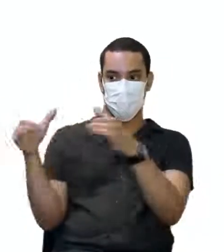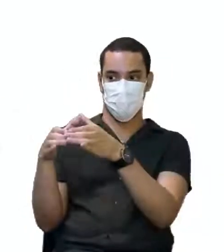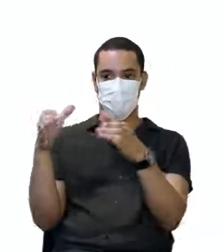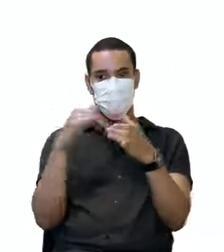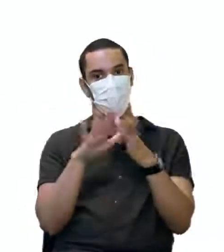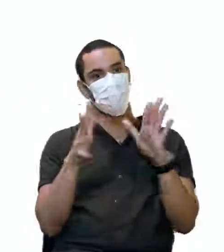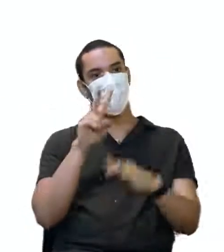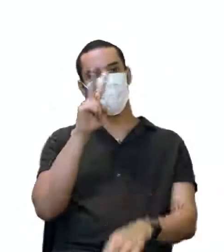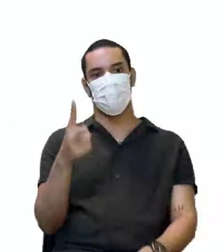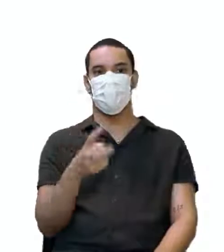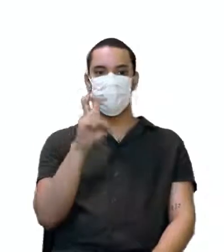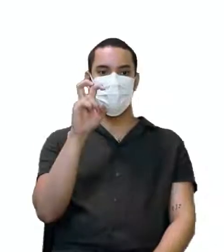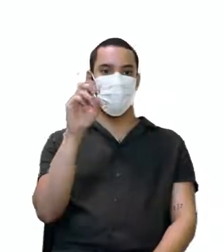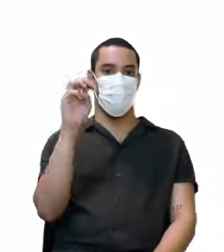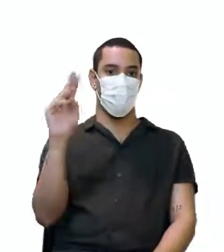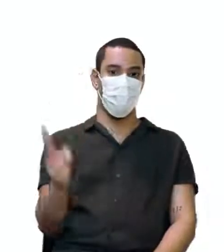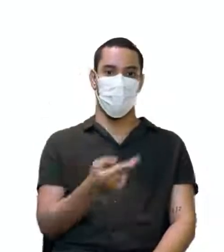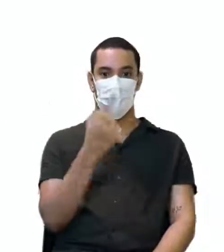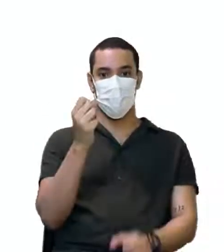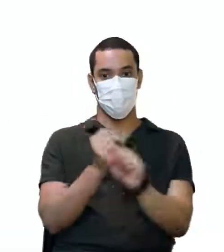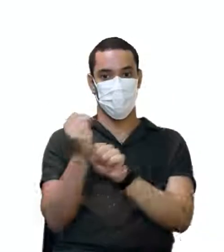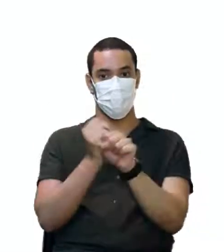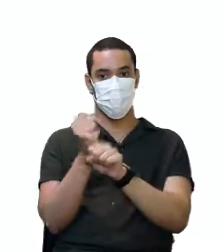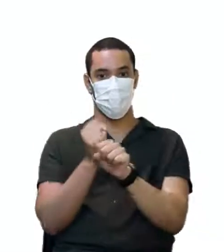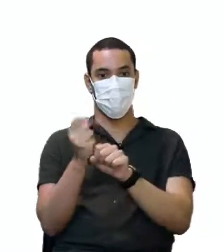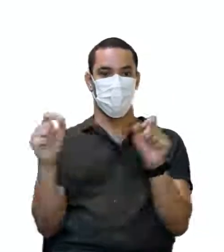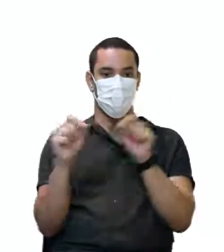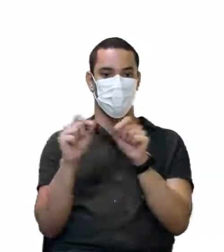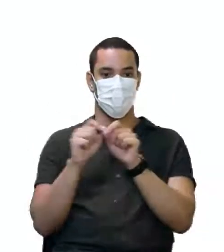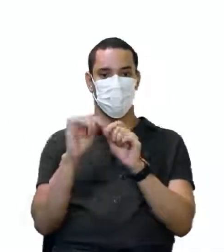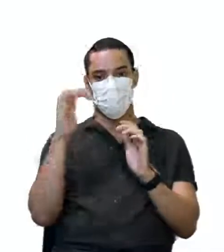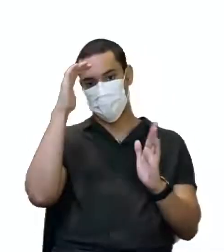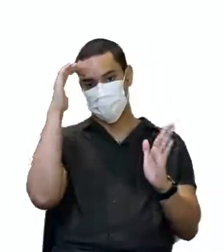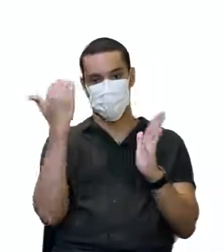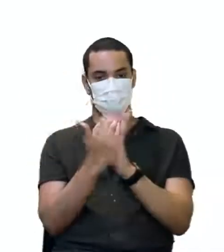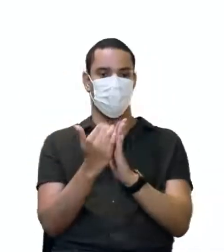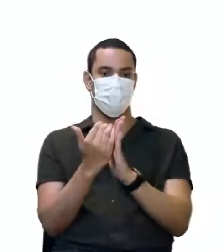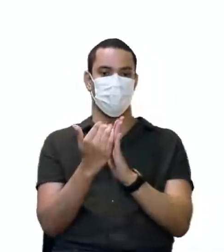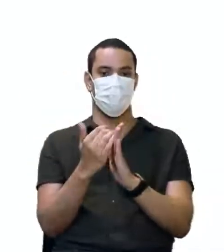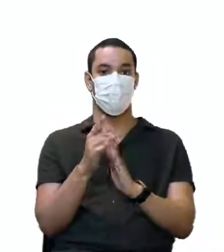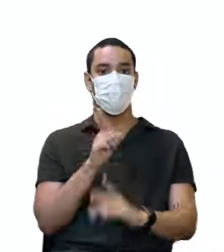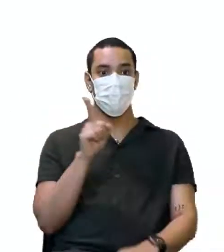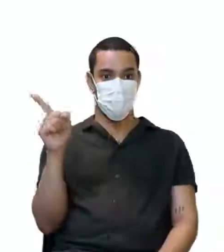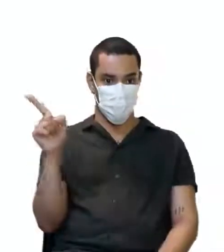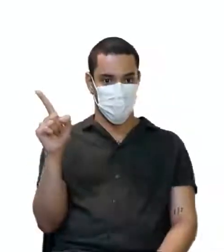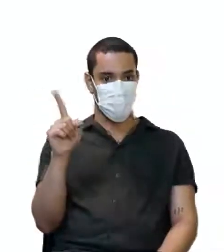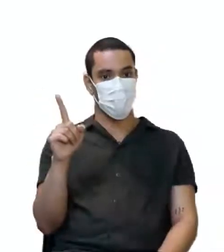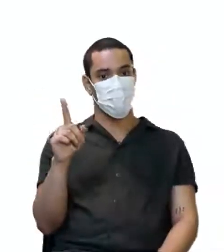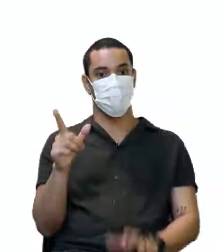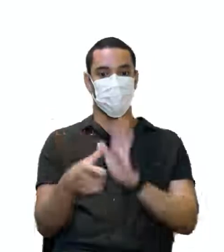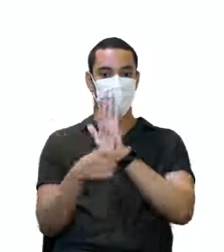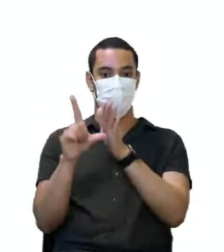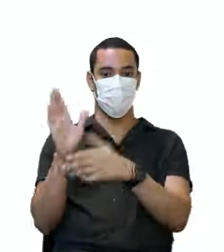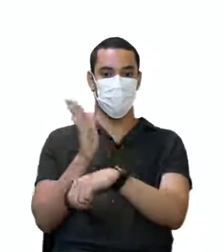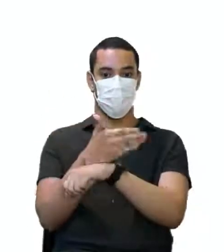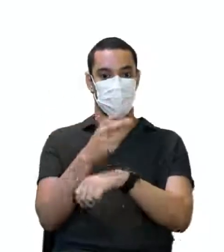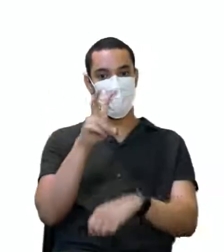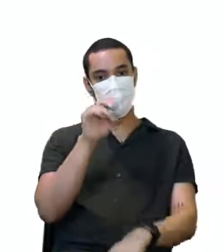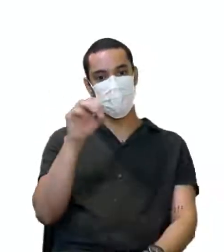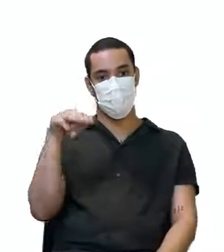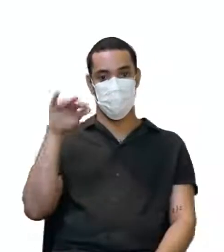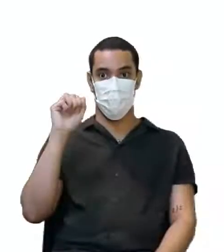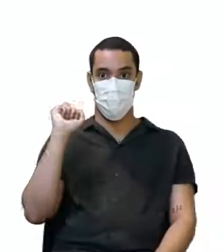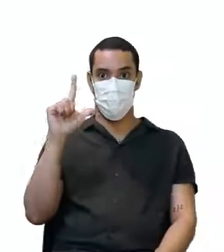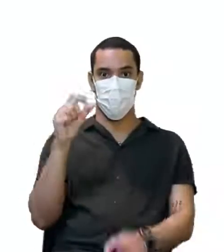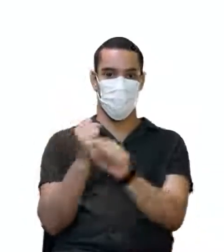há uns 2,5 milhões de anos, produzindo e seguindo o ramo do erectus, E este, um pouco antes de se extinguir, por volta de